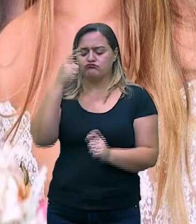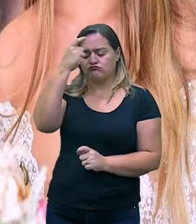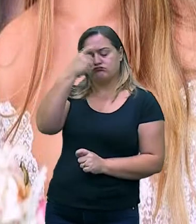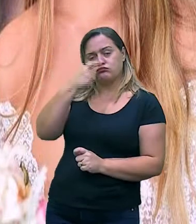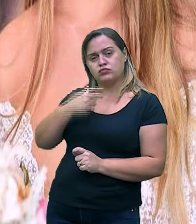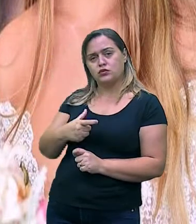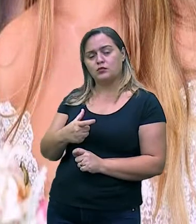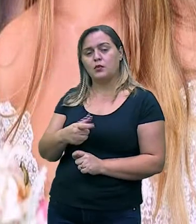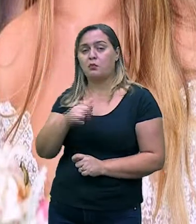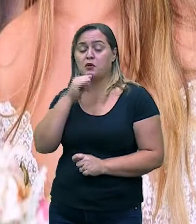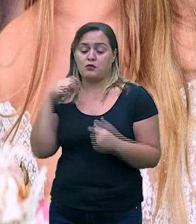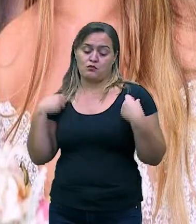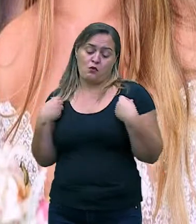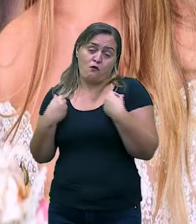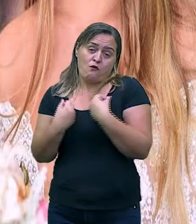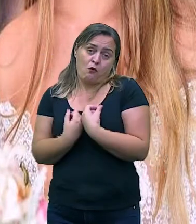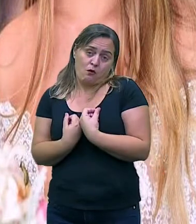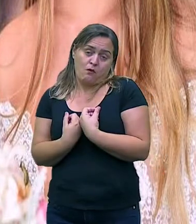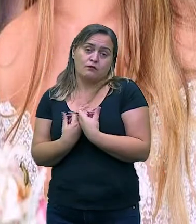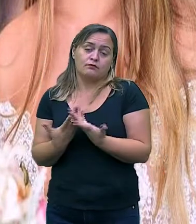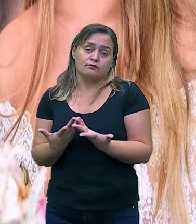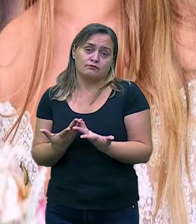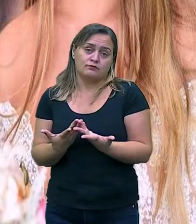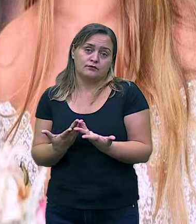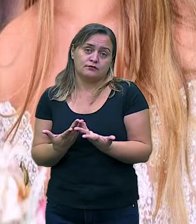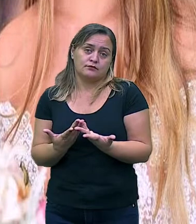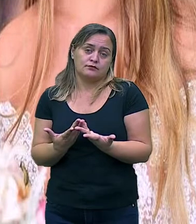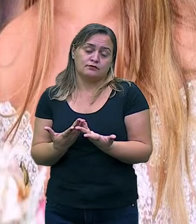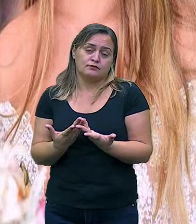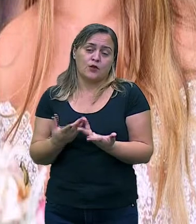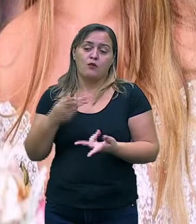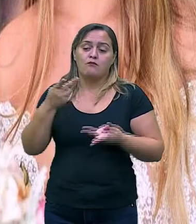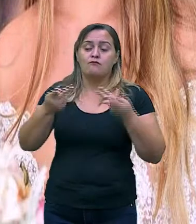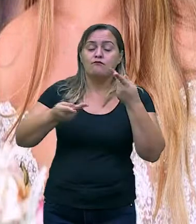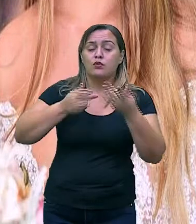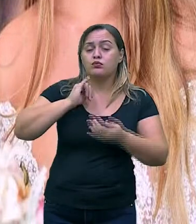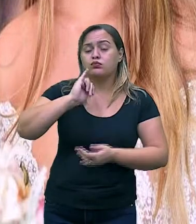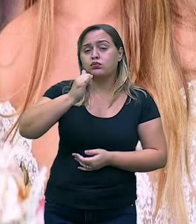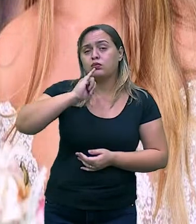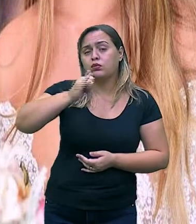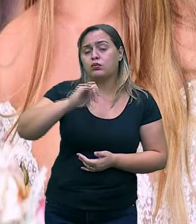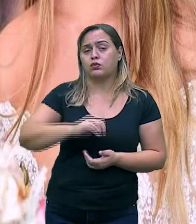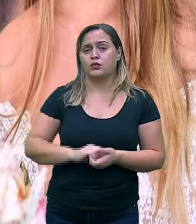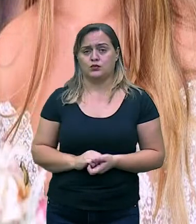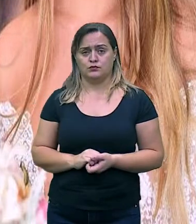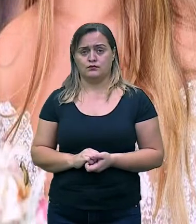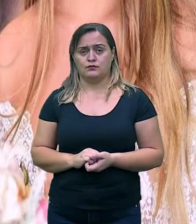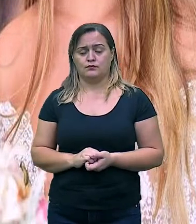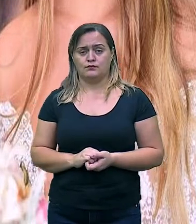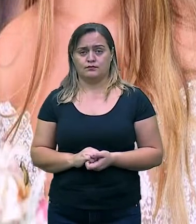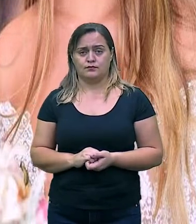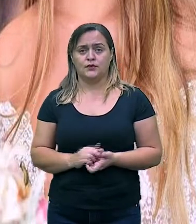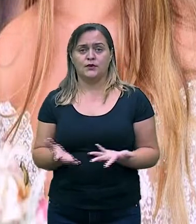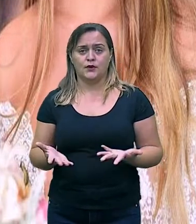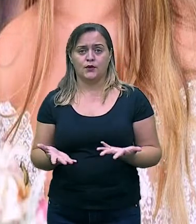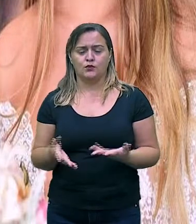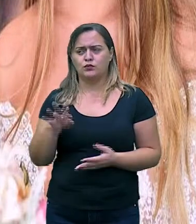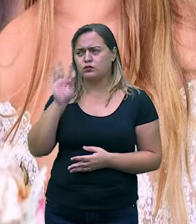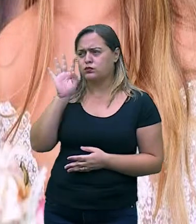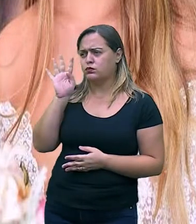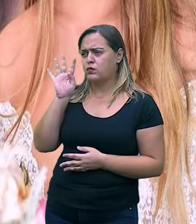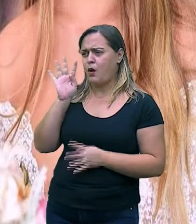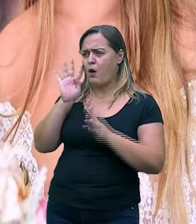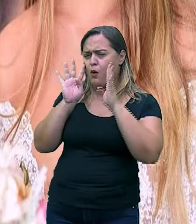de forma simples, ou comunicando algo. Pode mostrar, por exemplo, o que quer chamar a atenção. Quando nós